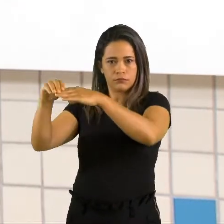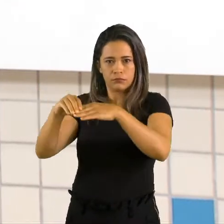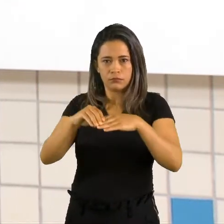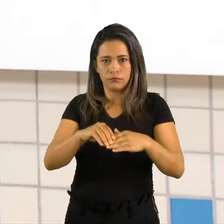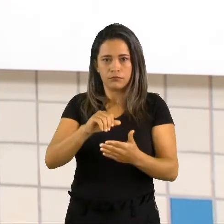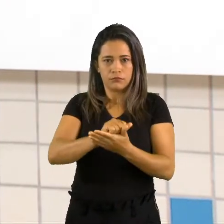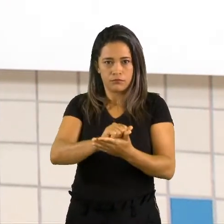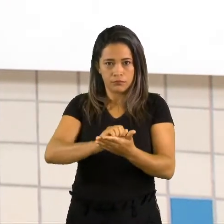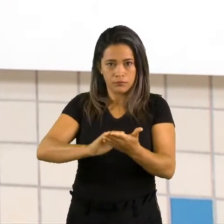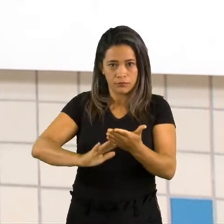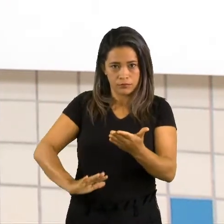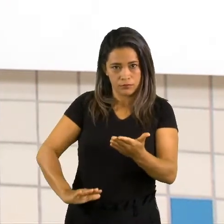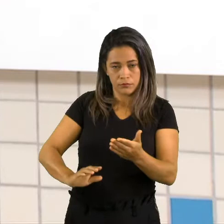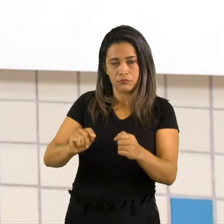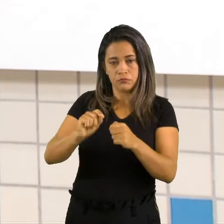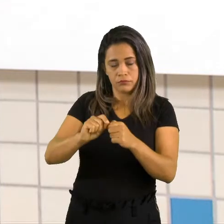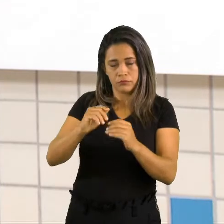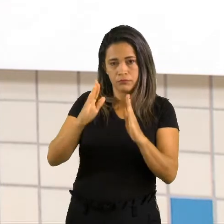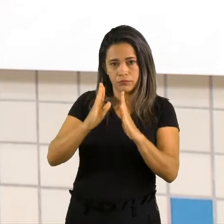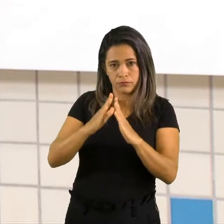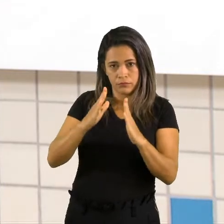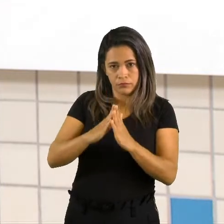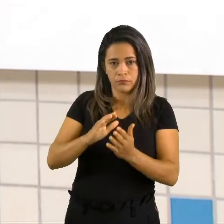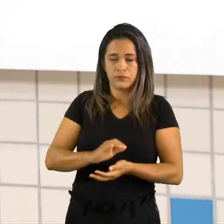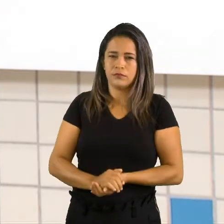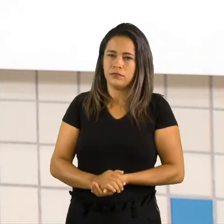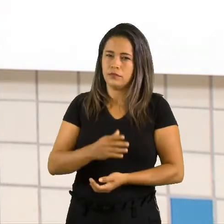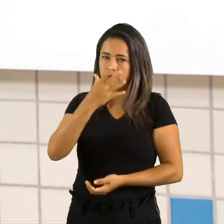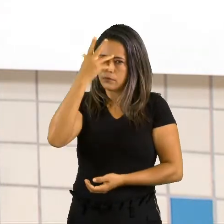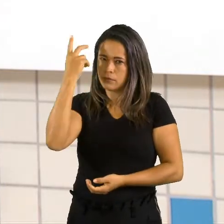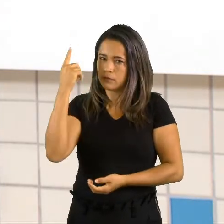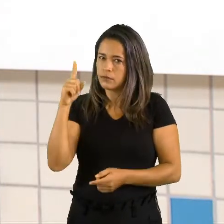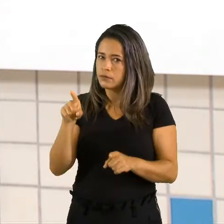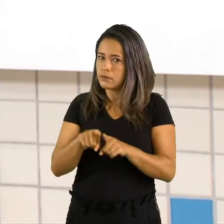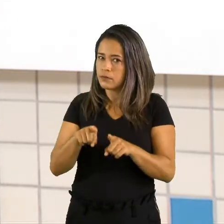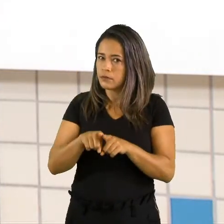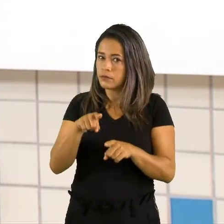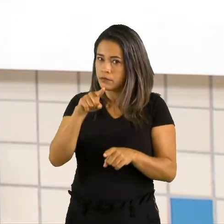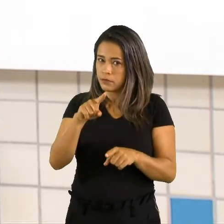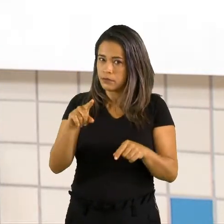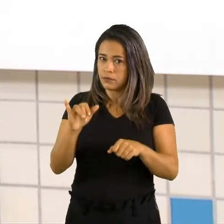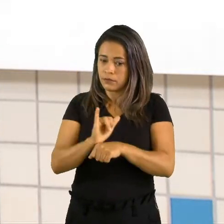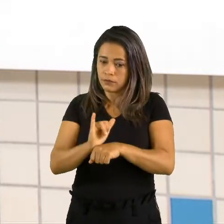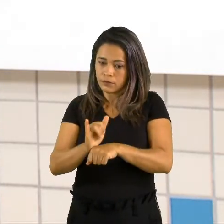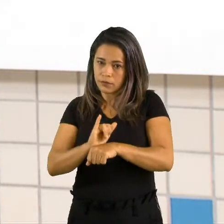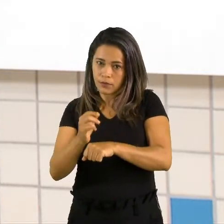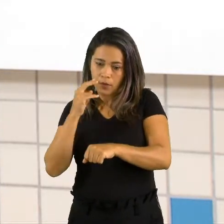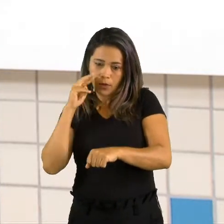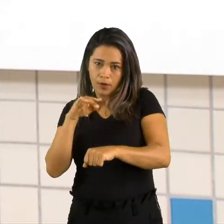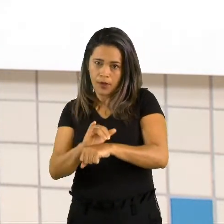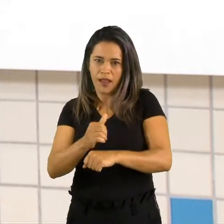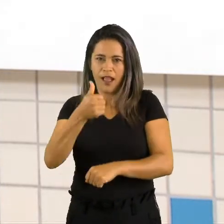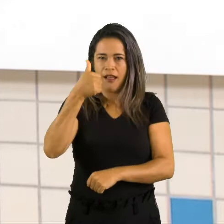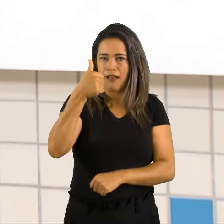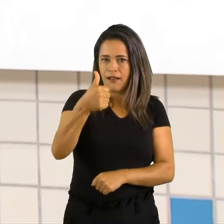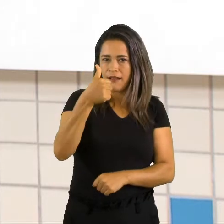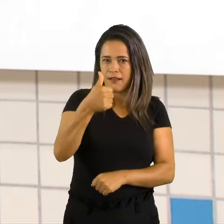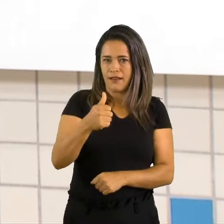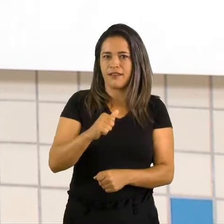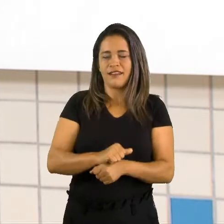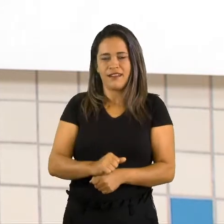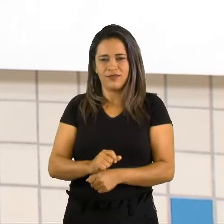em casa, beleza? Não esquece também de quem está assistindo pelo YouTube, dá um like lá no canal do YouTube,